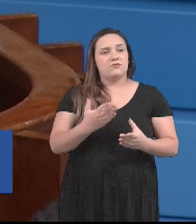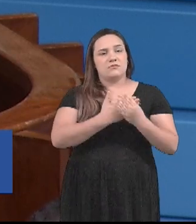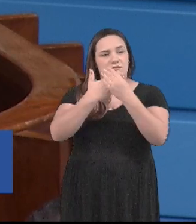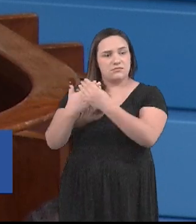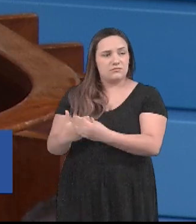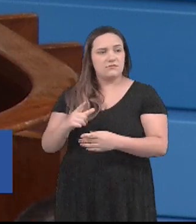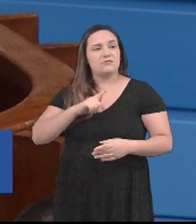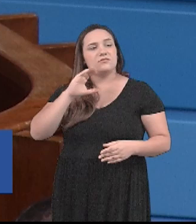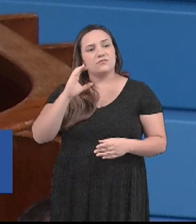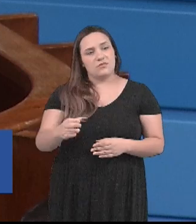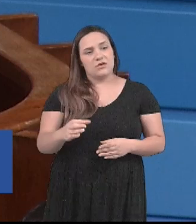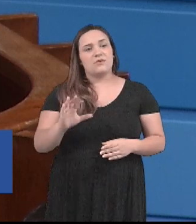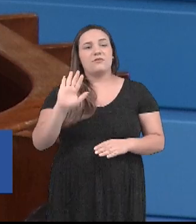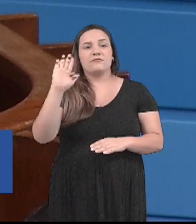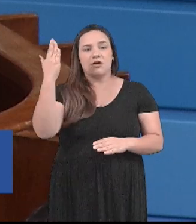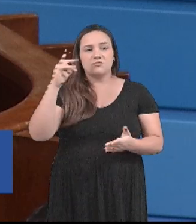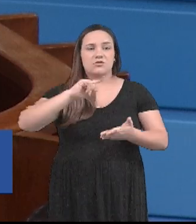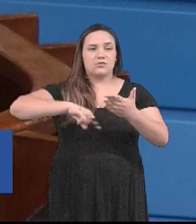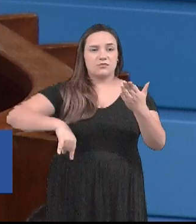processo, que há um crime de falso,